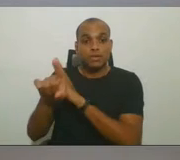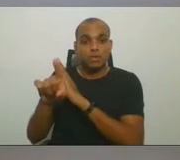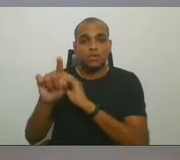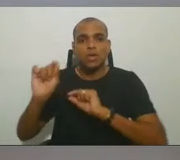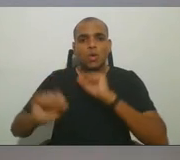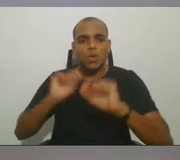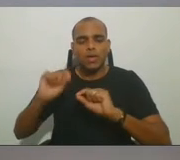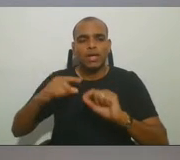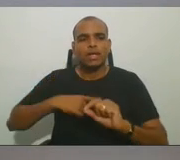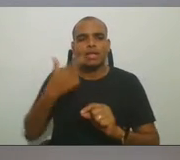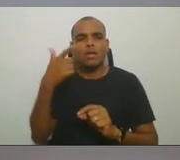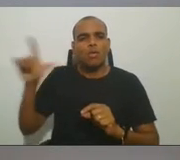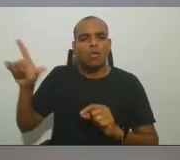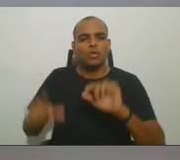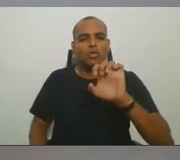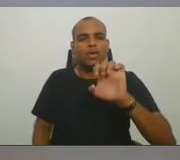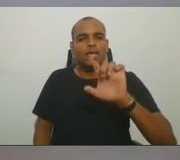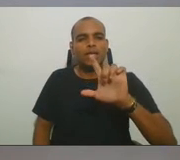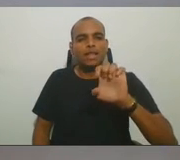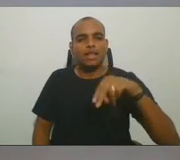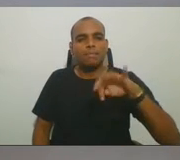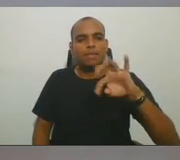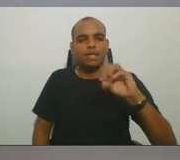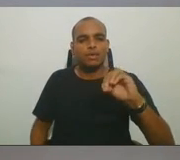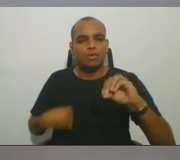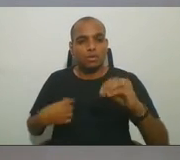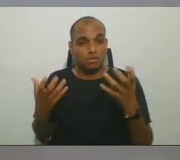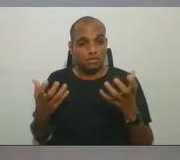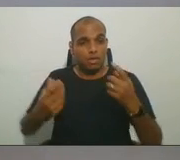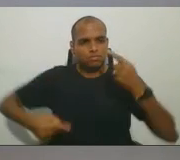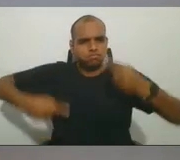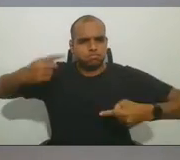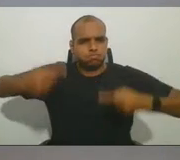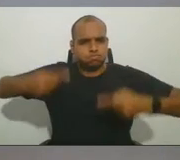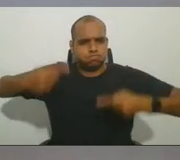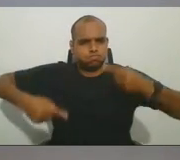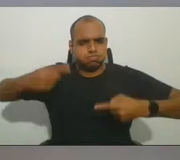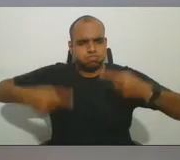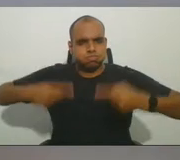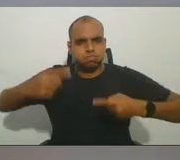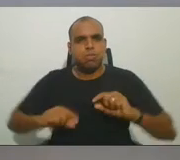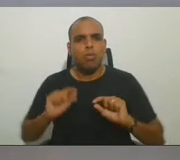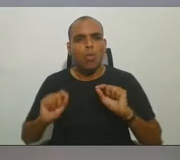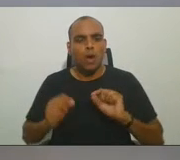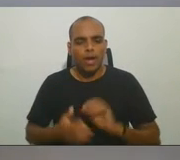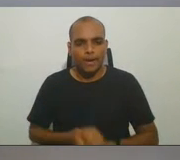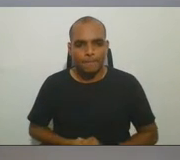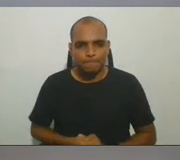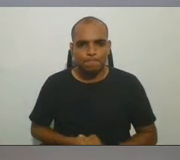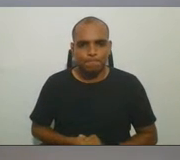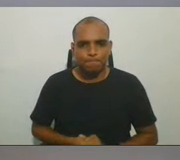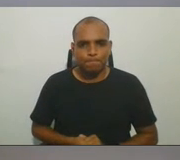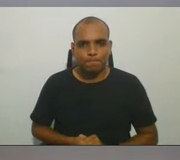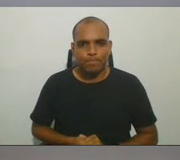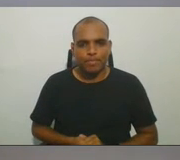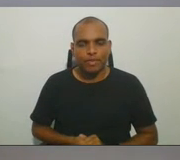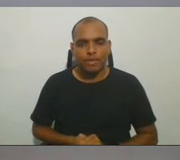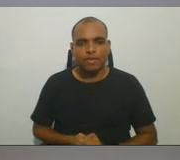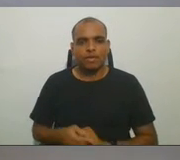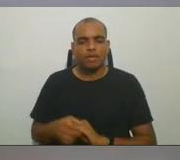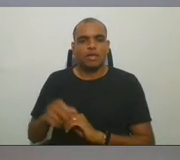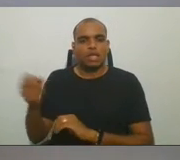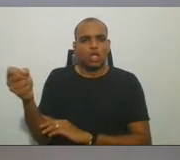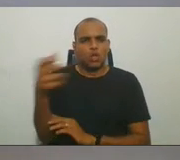que tem outro elemento que eu gostaria de discutir, né? Que diante o